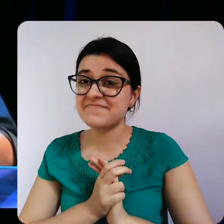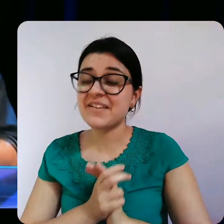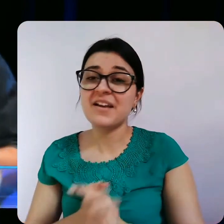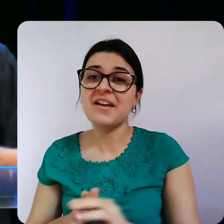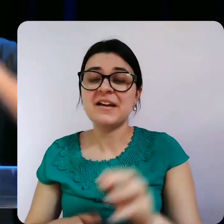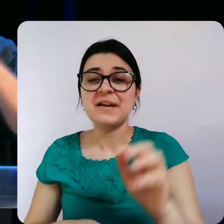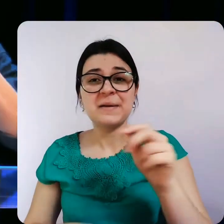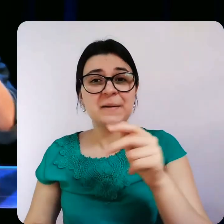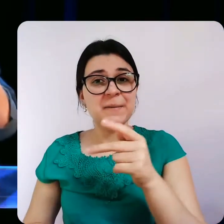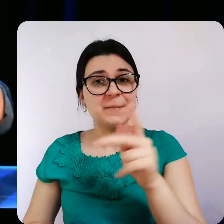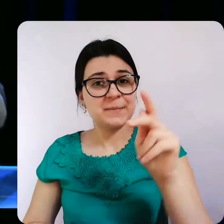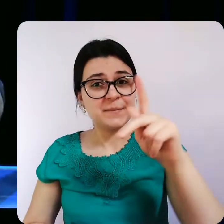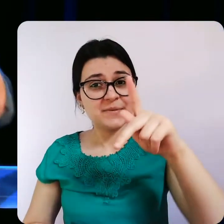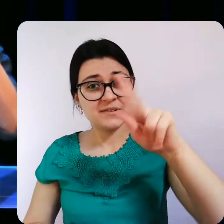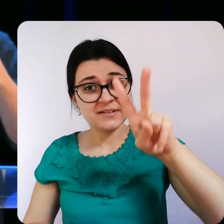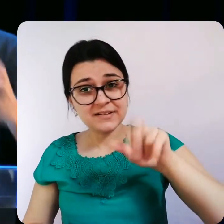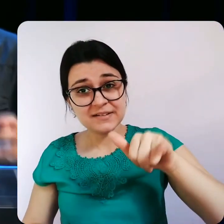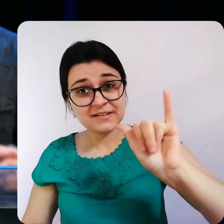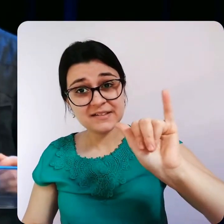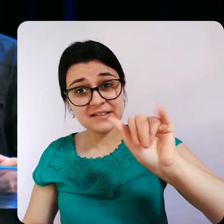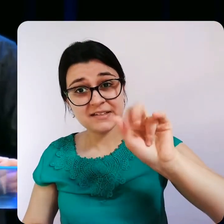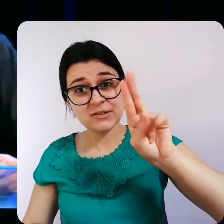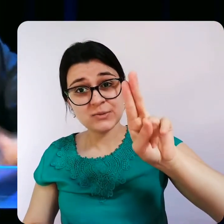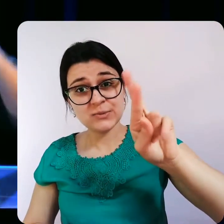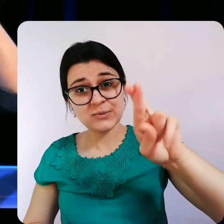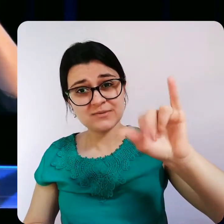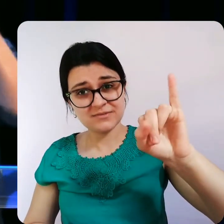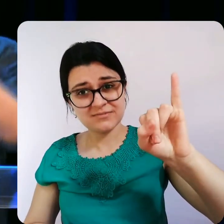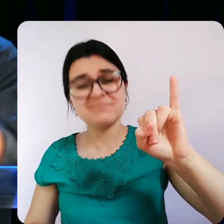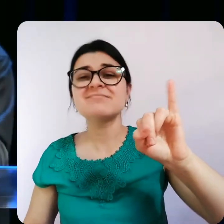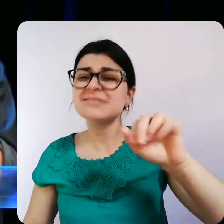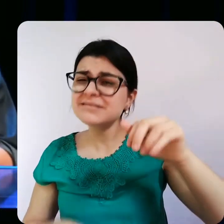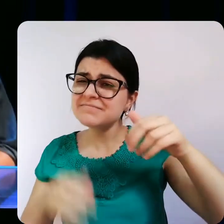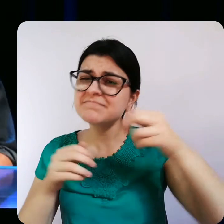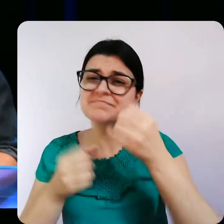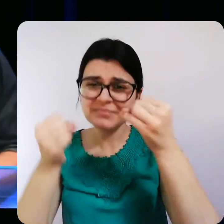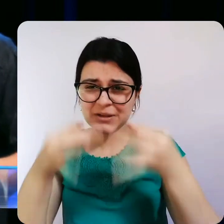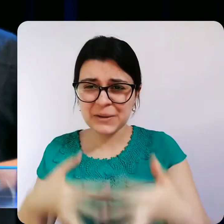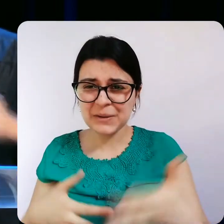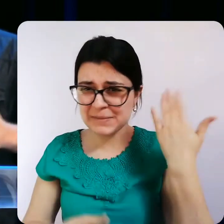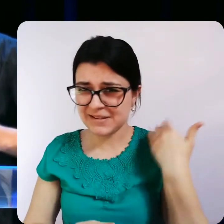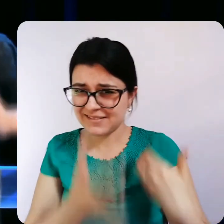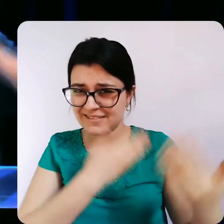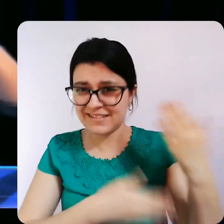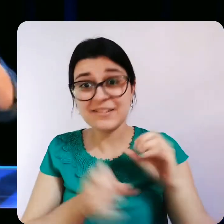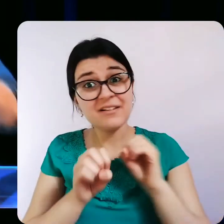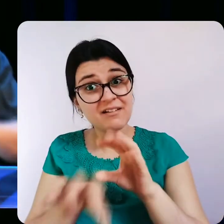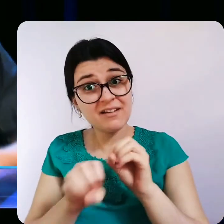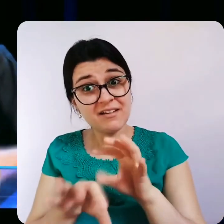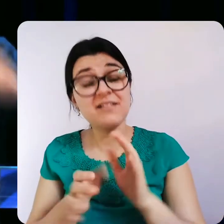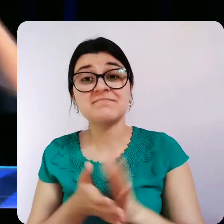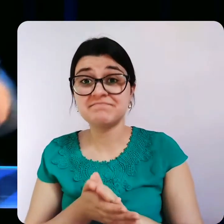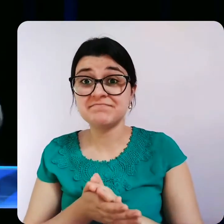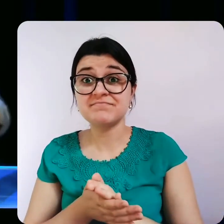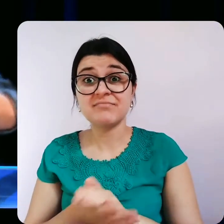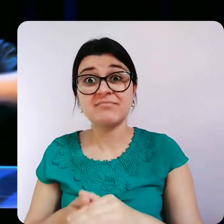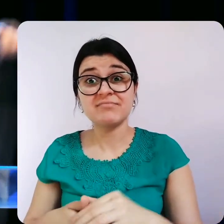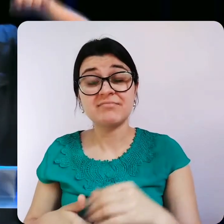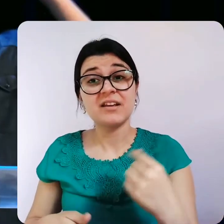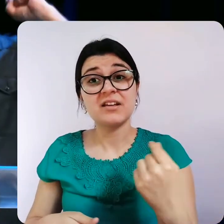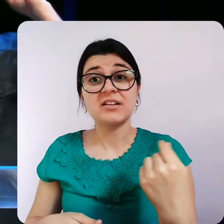falou a mesma coisa. Esse mais é a melhor notícia de todas. Quão precioso é esse mais. Paulo está dizendo, nós somos escravos. Você